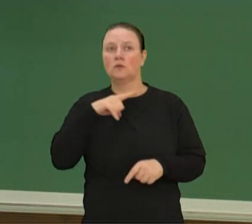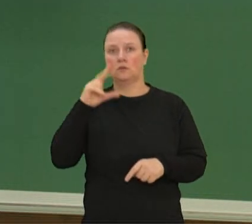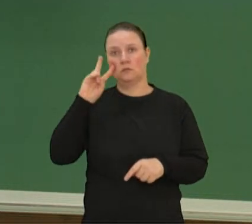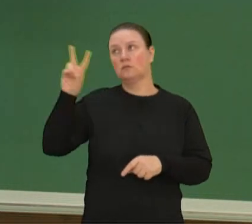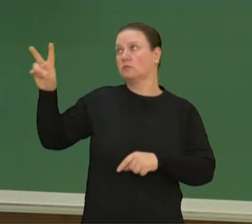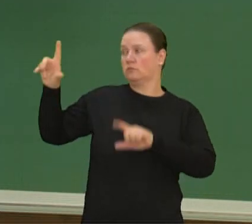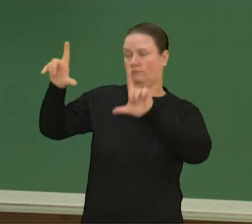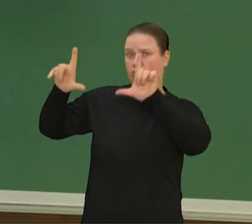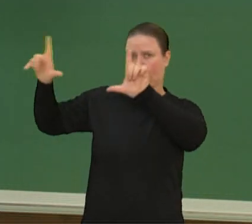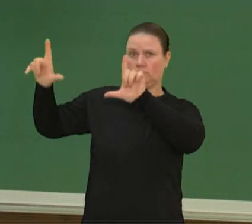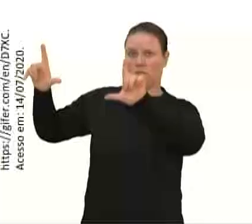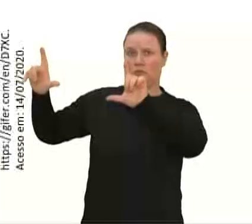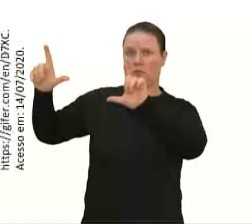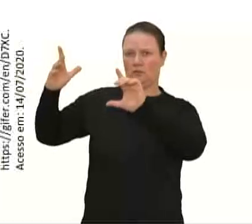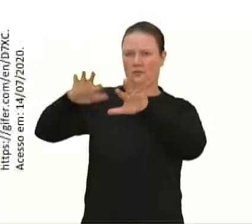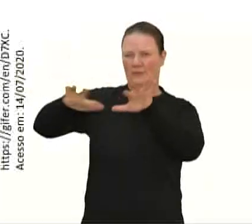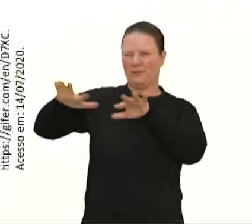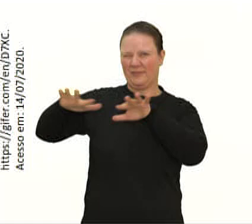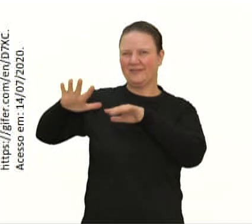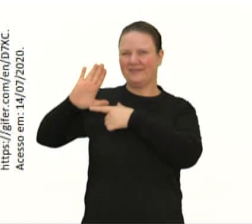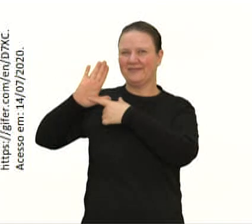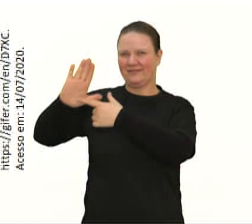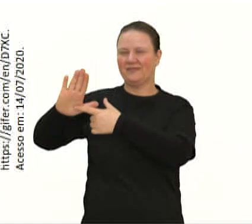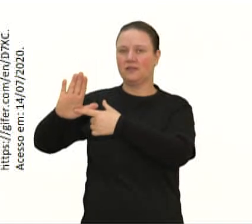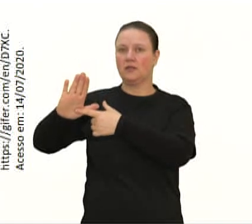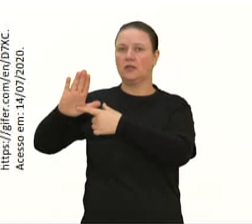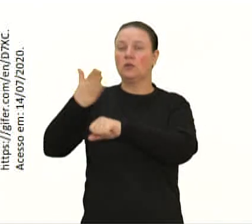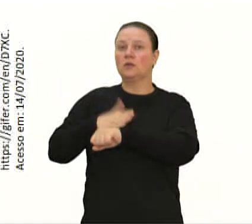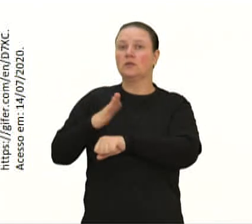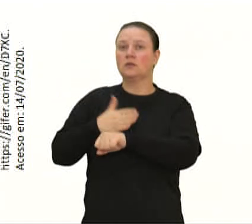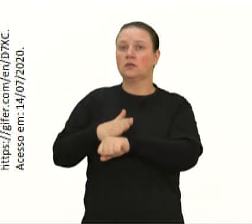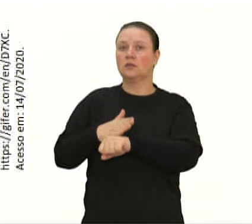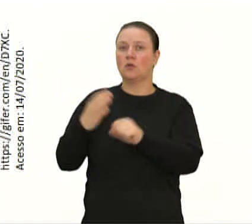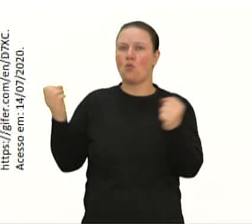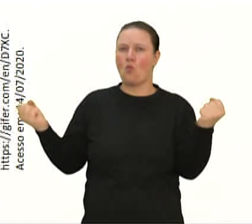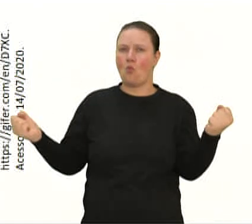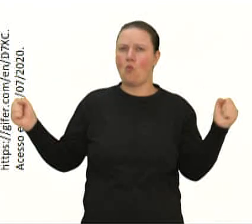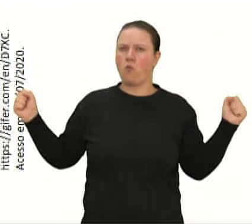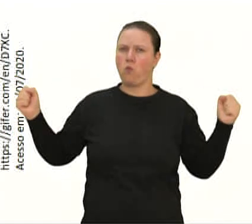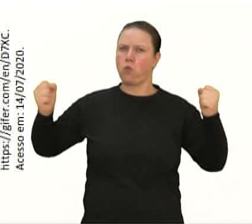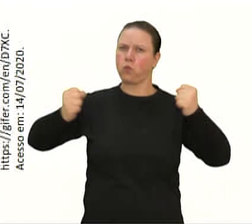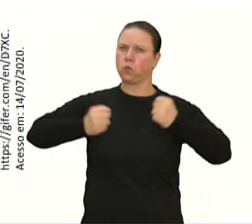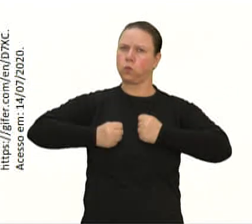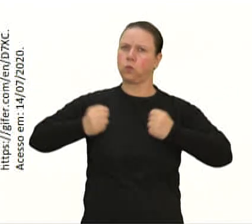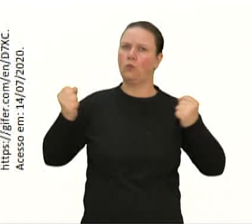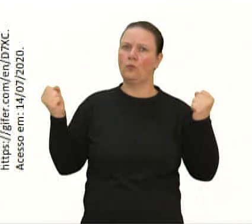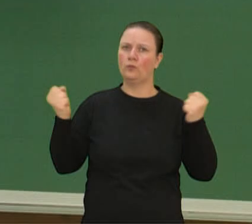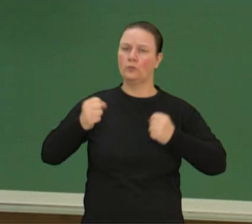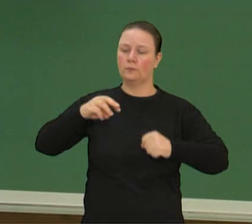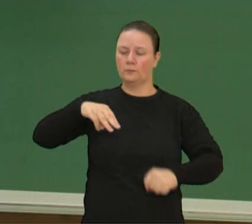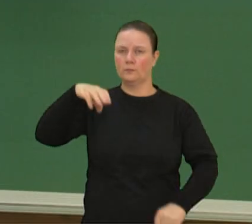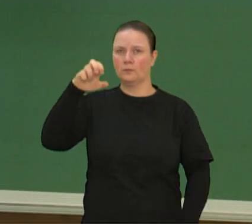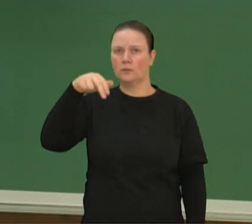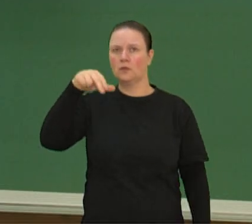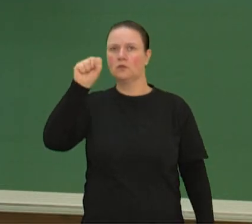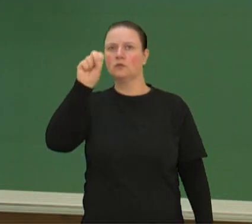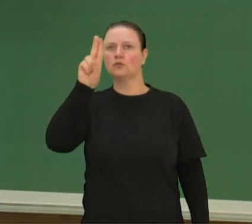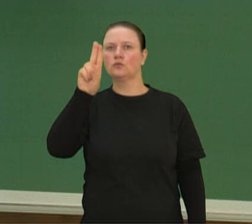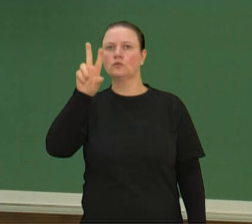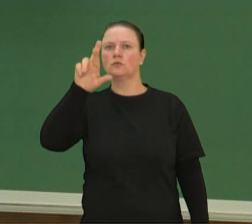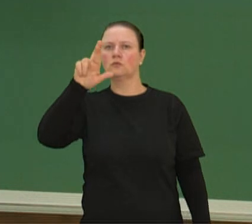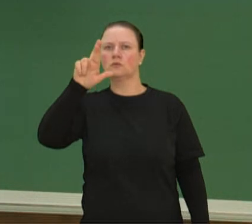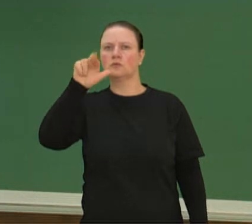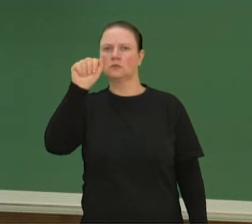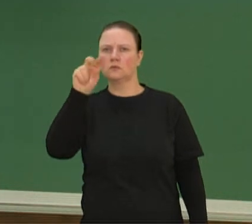lado direito, uma pessoa fazendo um exercício de musculação. Então a carga externa é mensurável. E o objetivo é